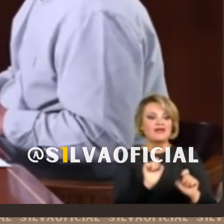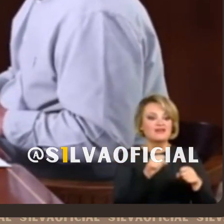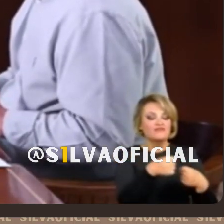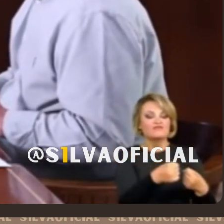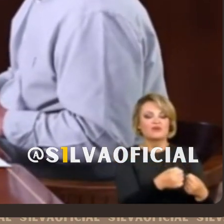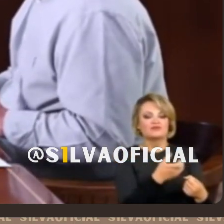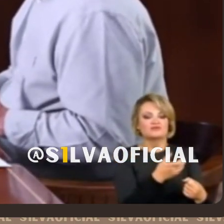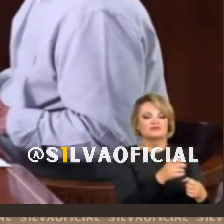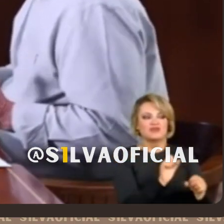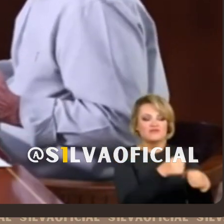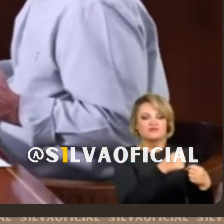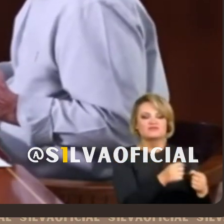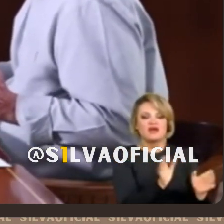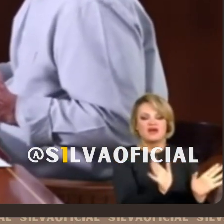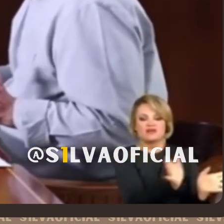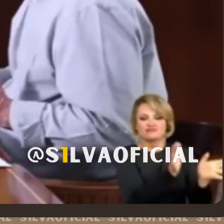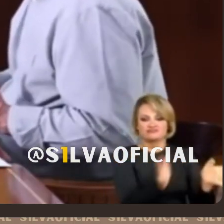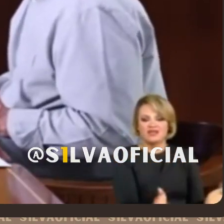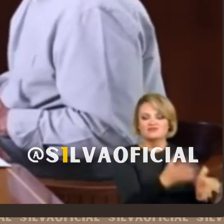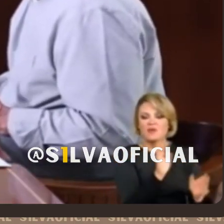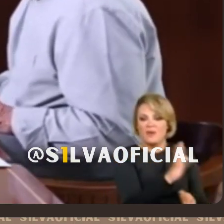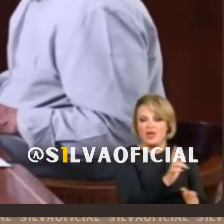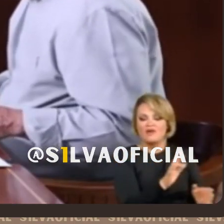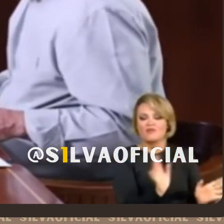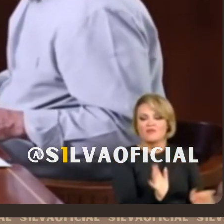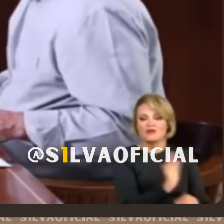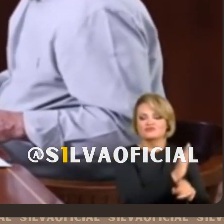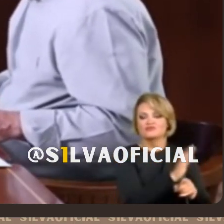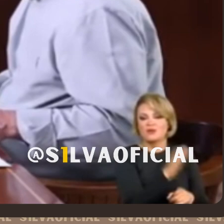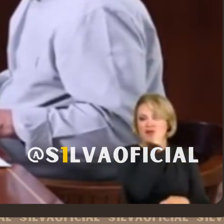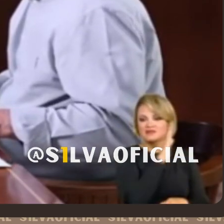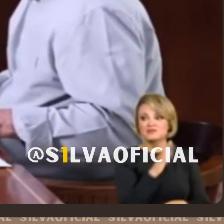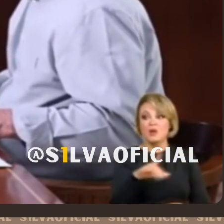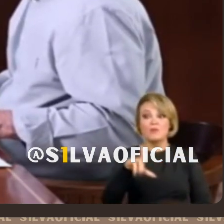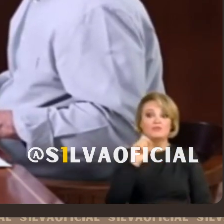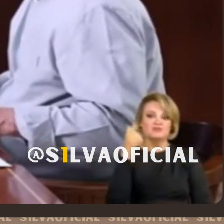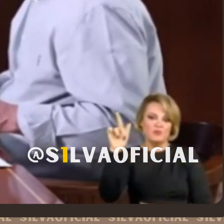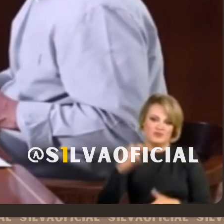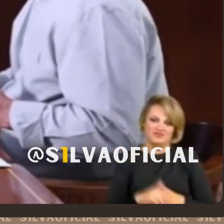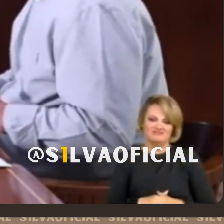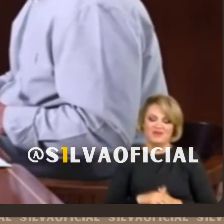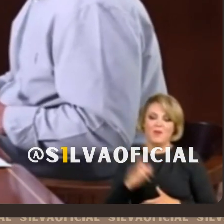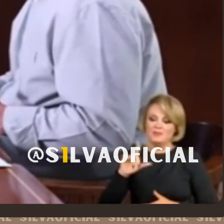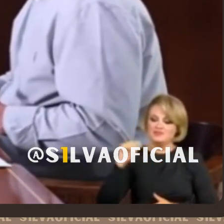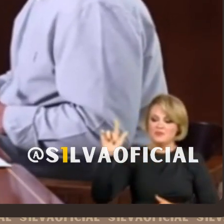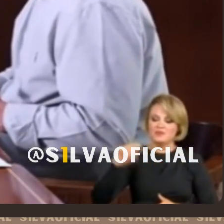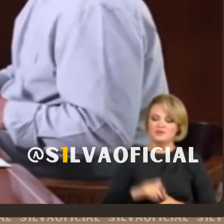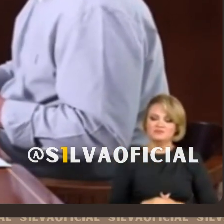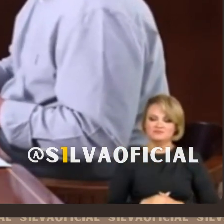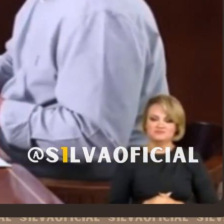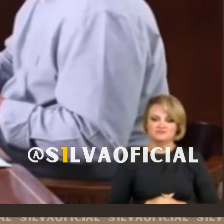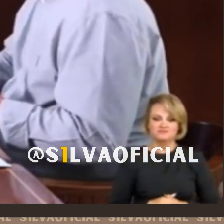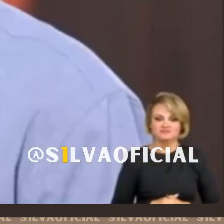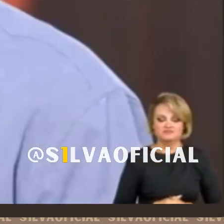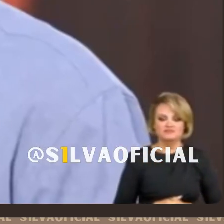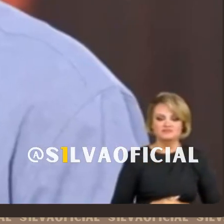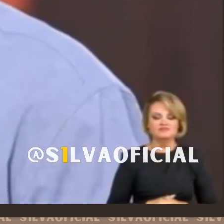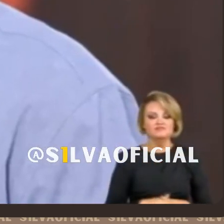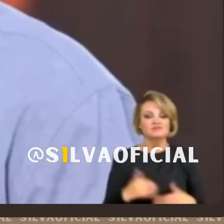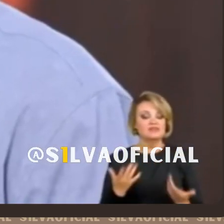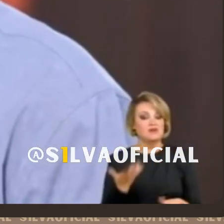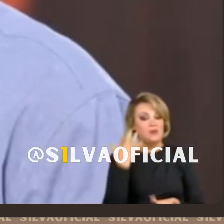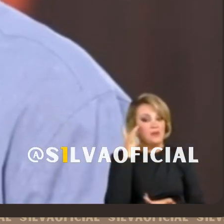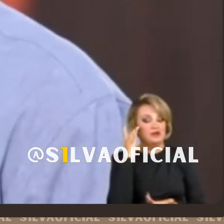uma, alternativa, nós... uma outra alternativa. É uma isso outra que maneira. Nós queremos. Da mesma forma que eu acho que a gente brigou